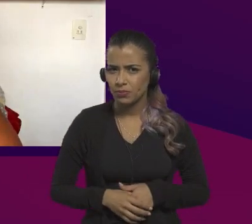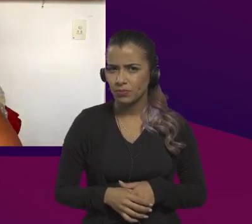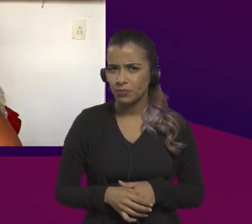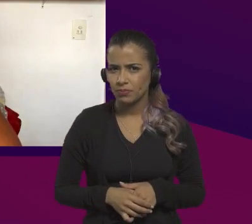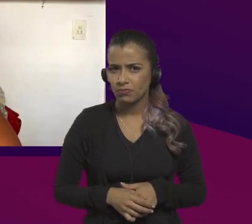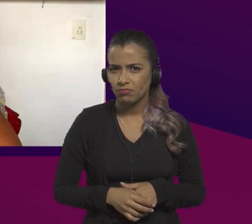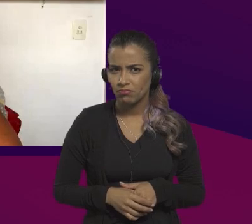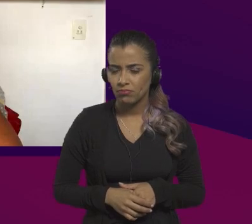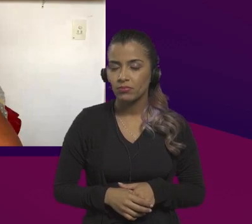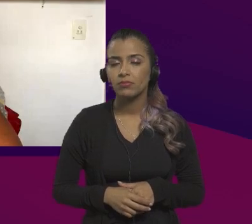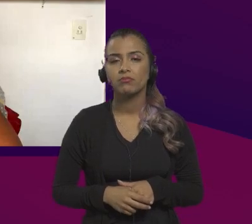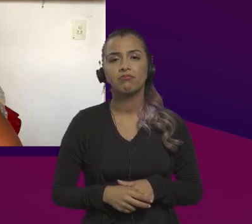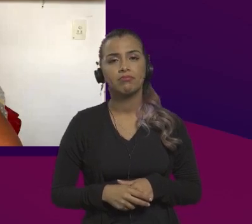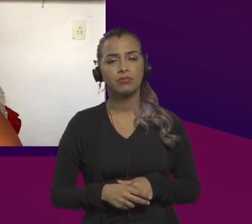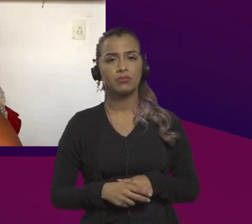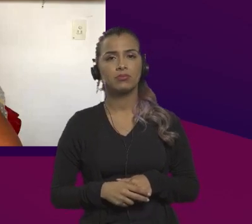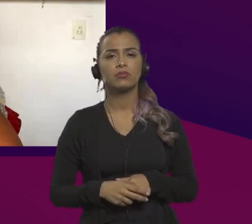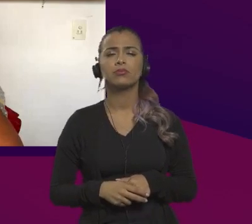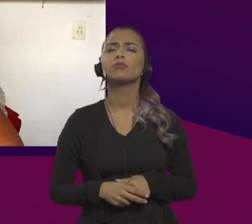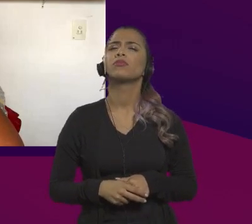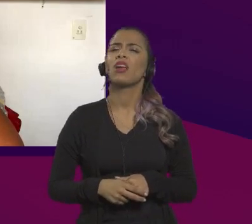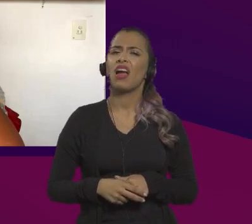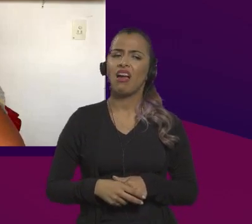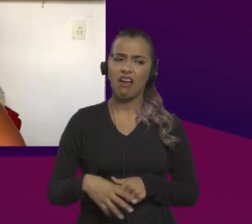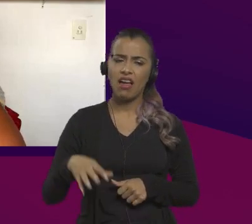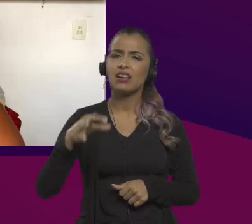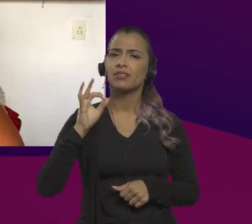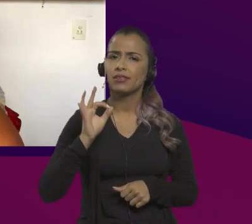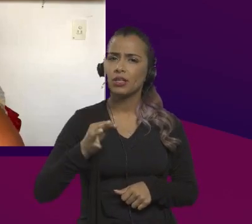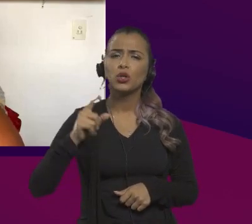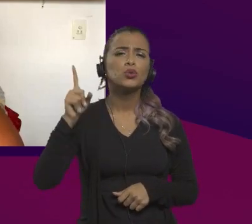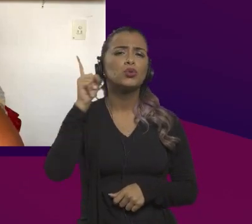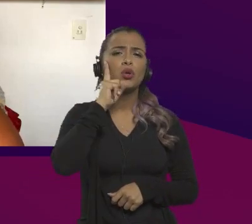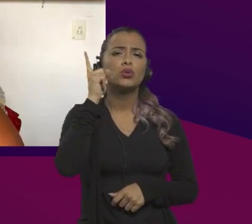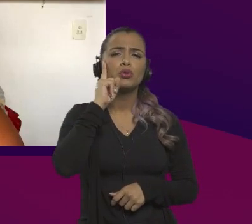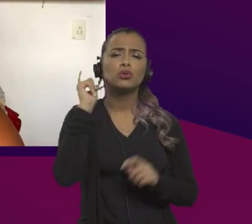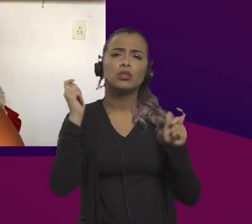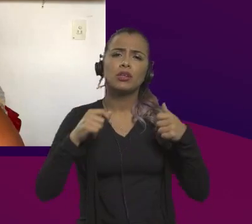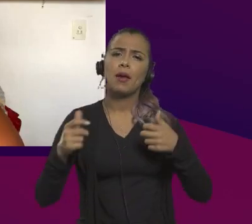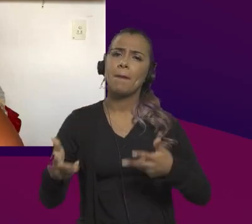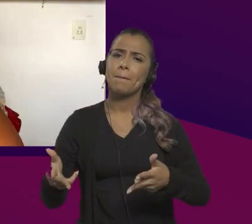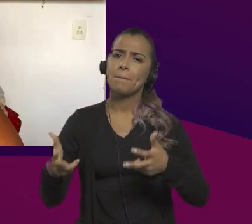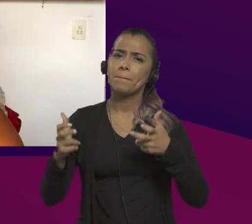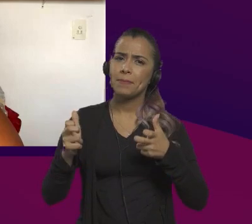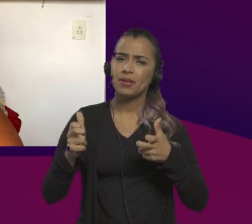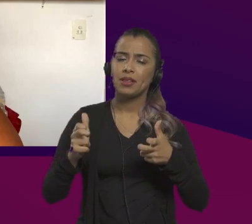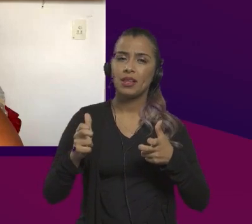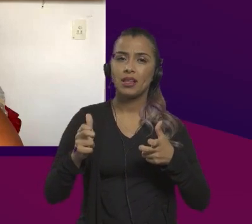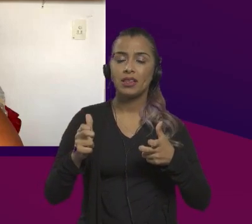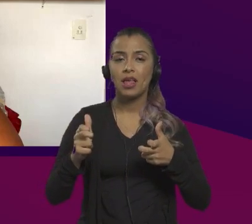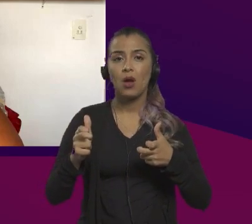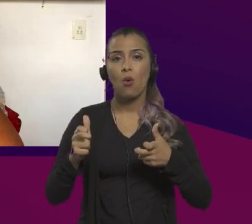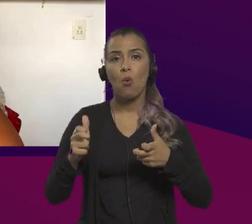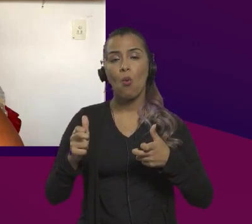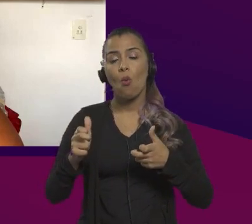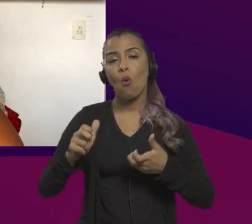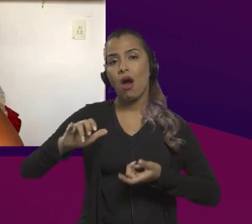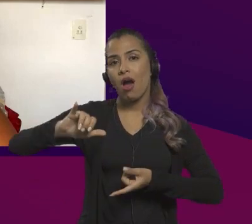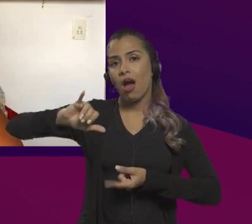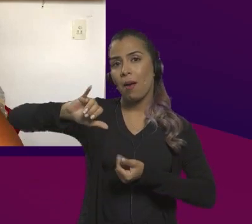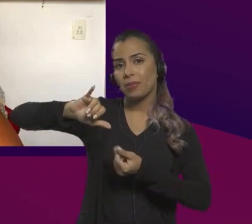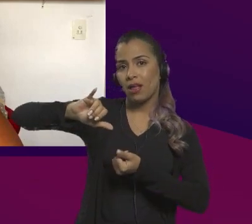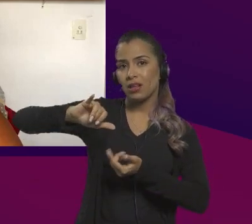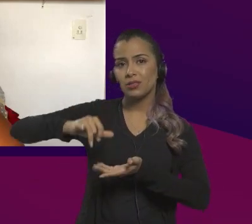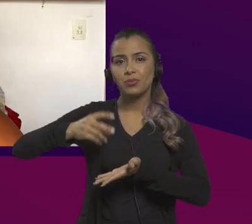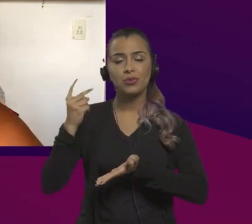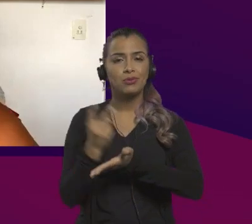com certeza, né? A gente vê isso diariamente, né? O capitalismo acaba abraçando, engolindo tudo, né? Diversos Sim. movimentos,